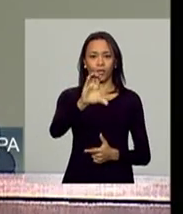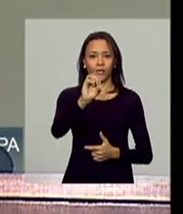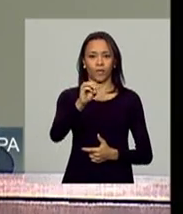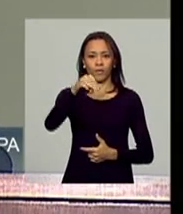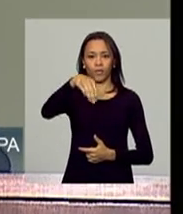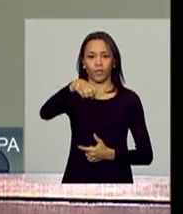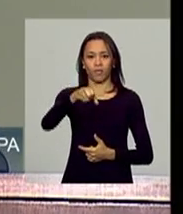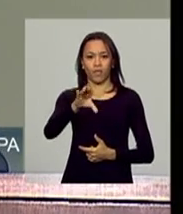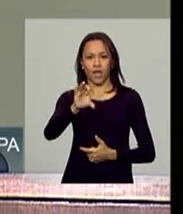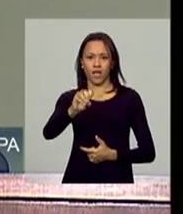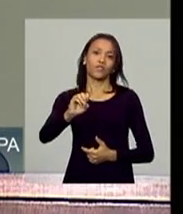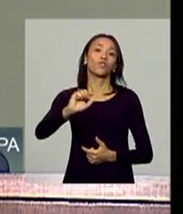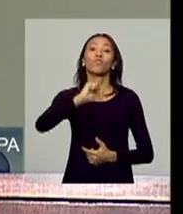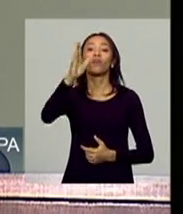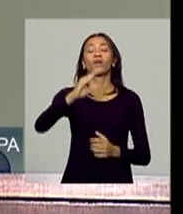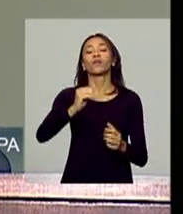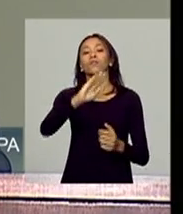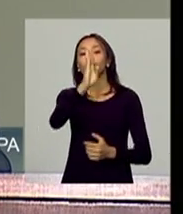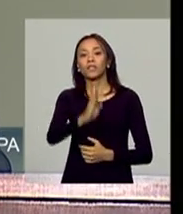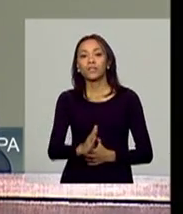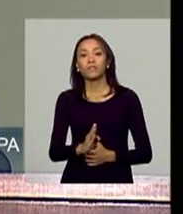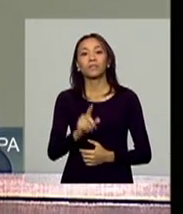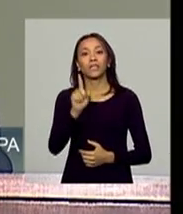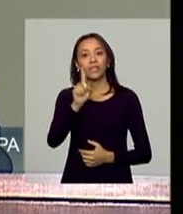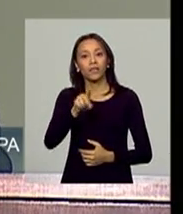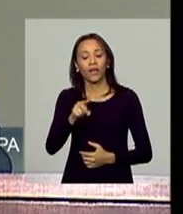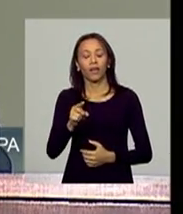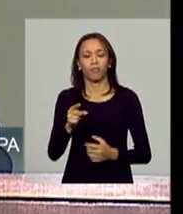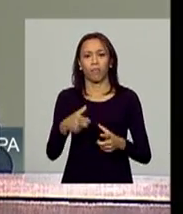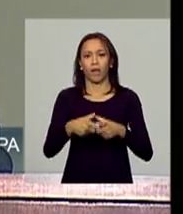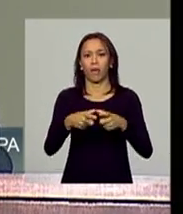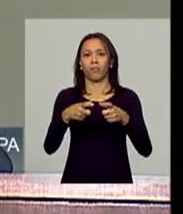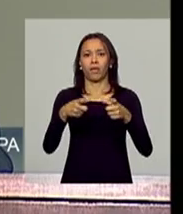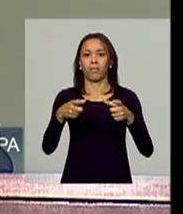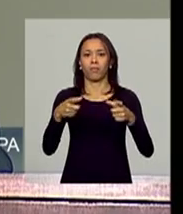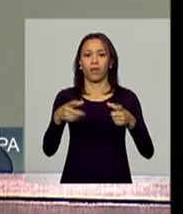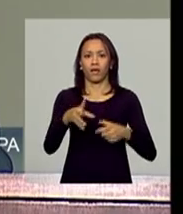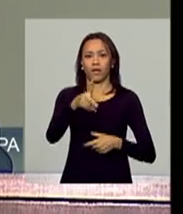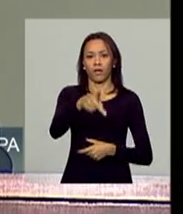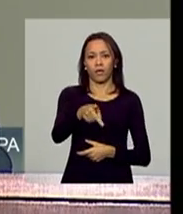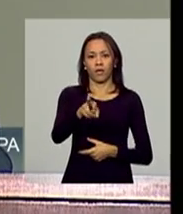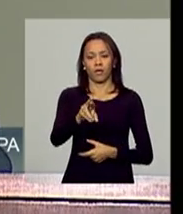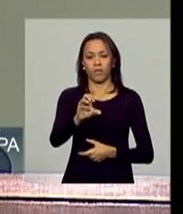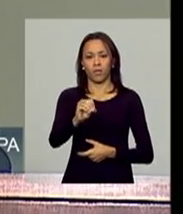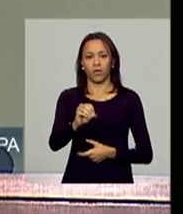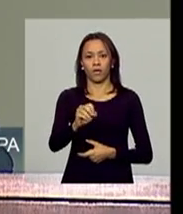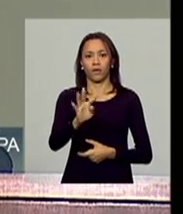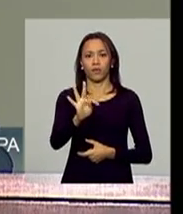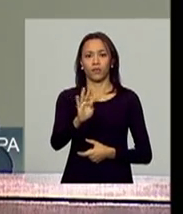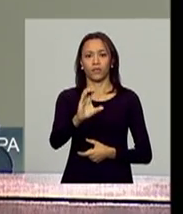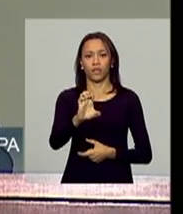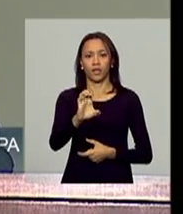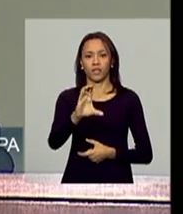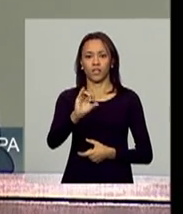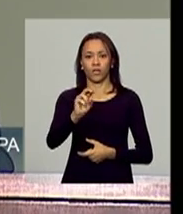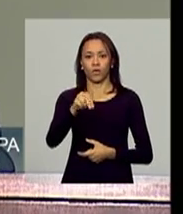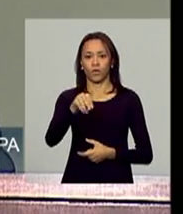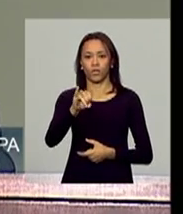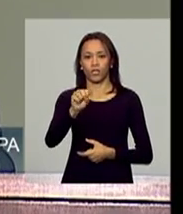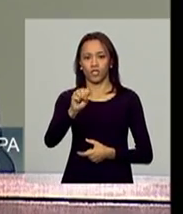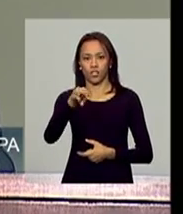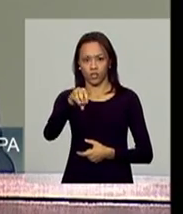complexos em um mundo dominado pelo crescente protecionismo, só podem resolver-se em um